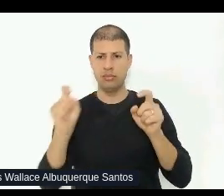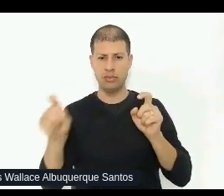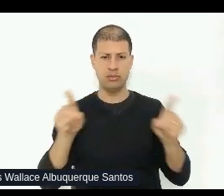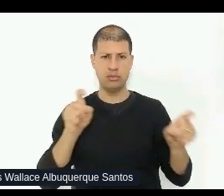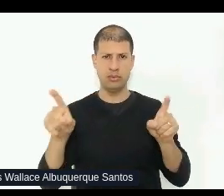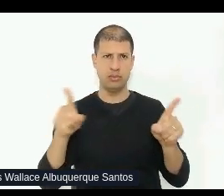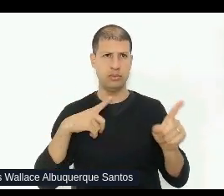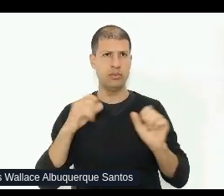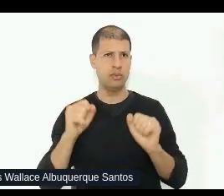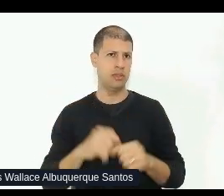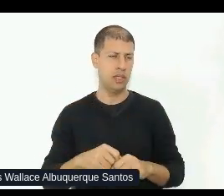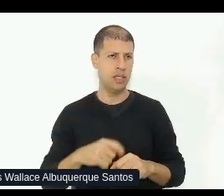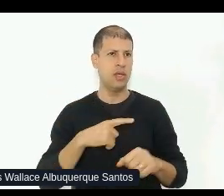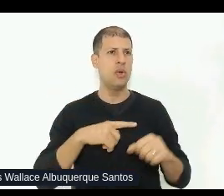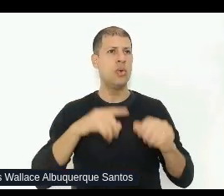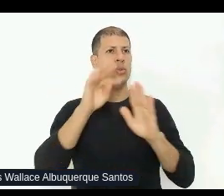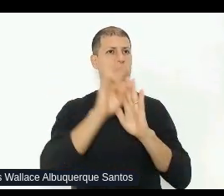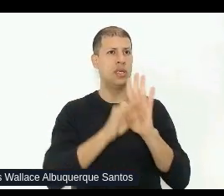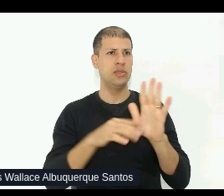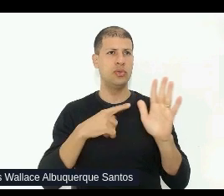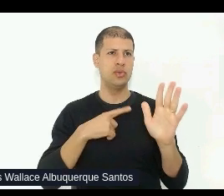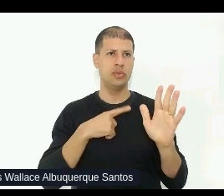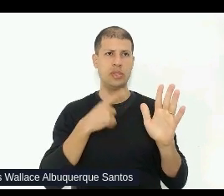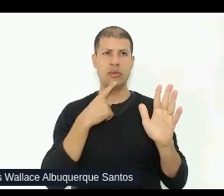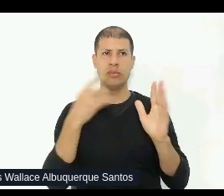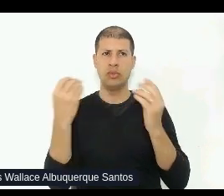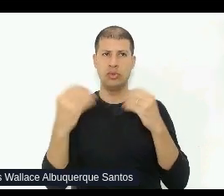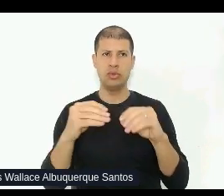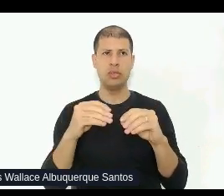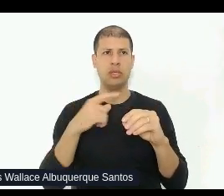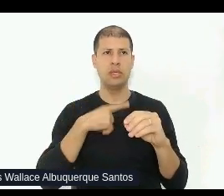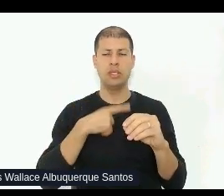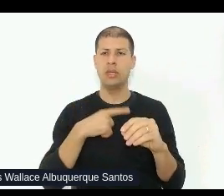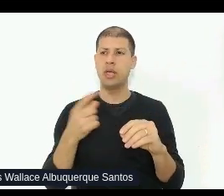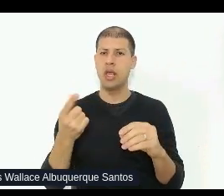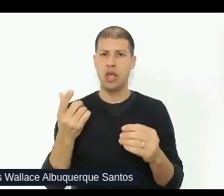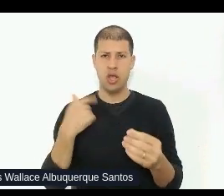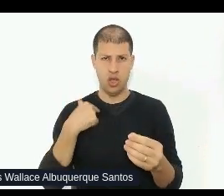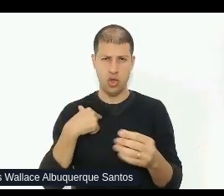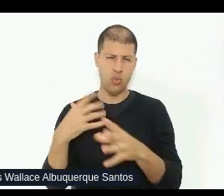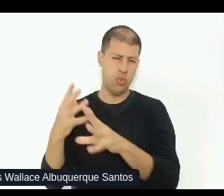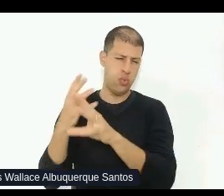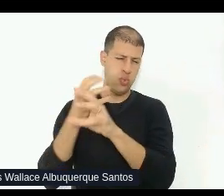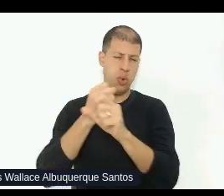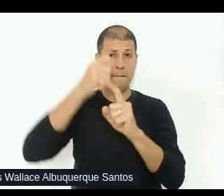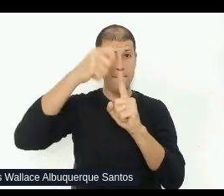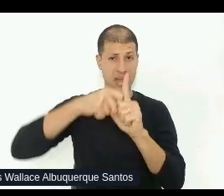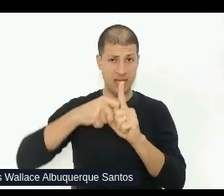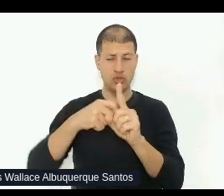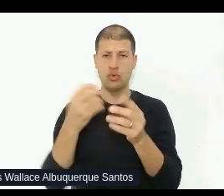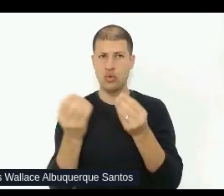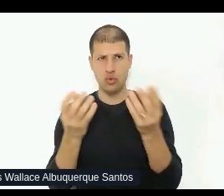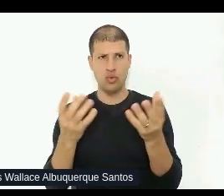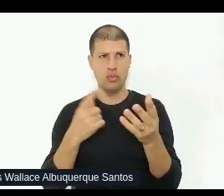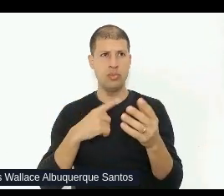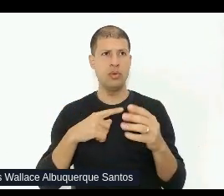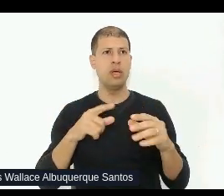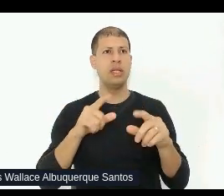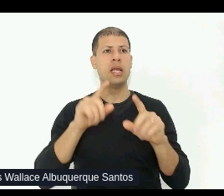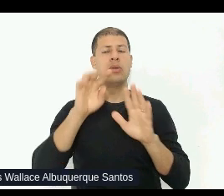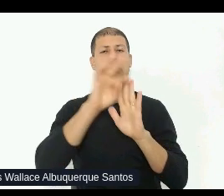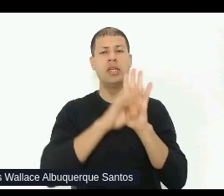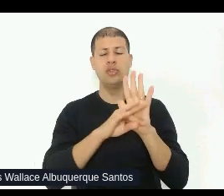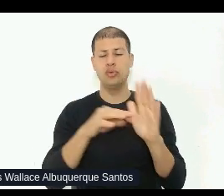Abaixo, um texto alinhado à esquerda, meu balanço mensal, e ao lado um texto de 21/9 até